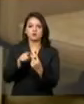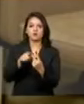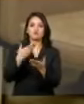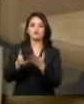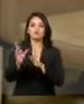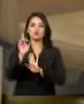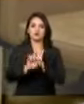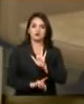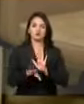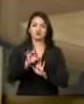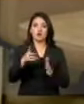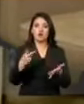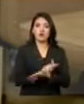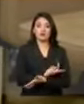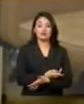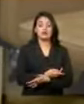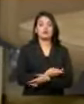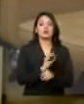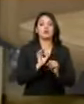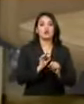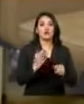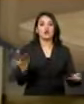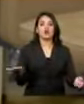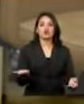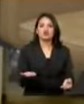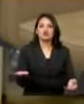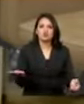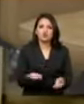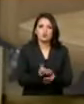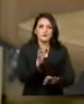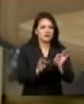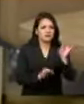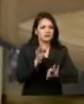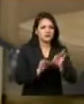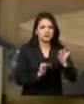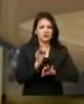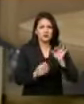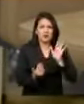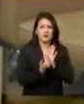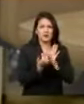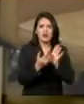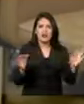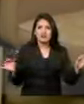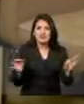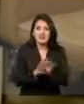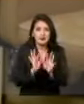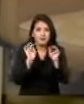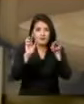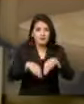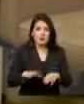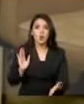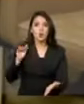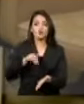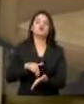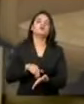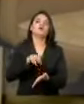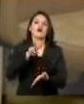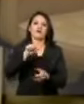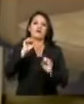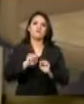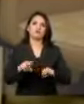se executam depois do trânsito em julgado da condenação, artigo 147 da Lei de Execução